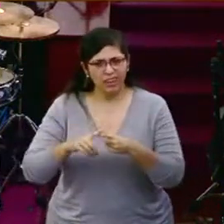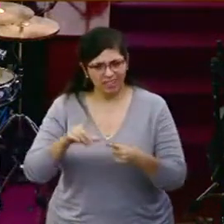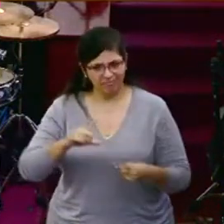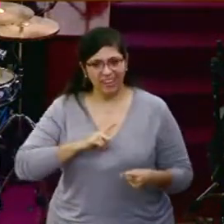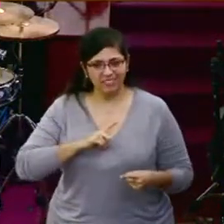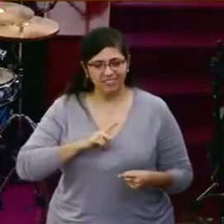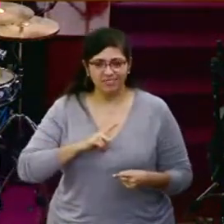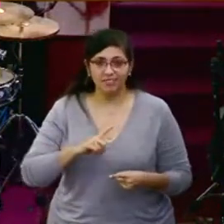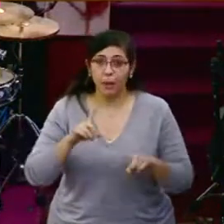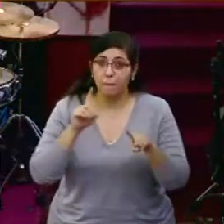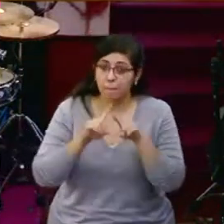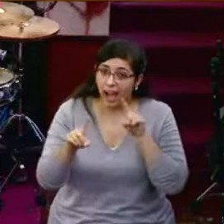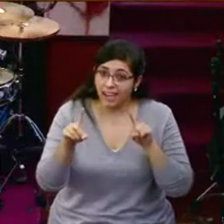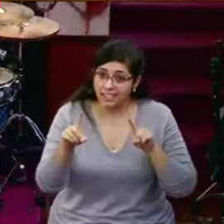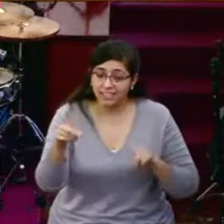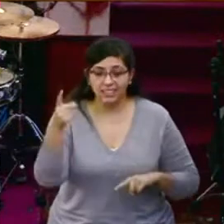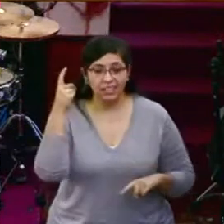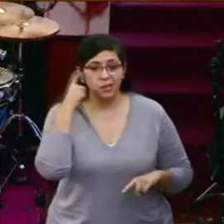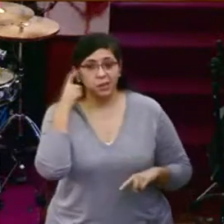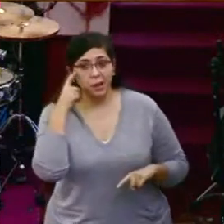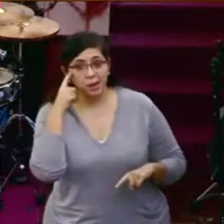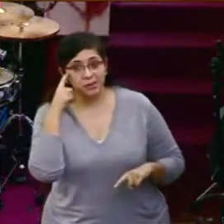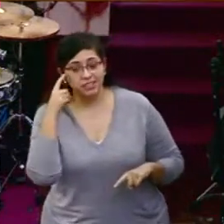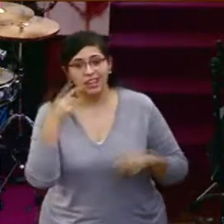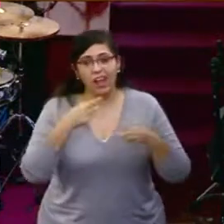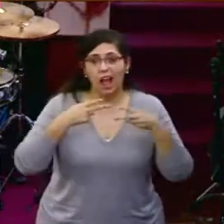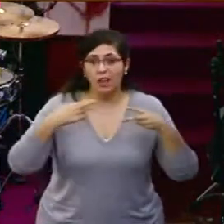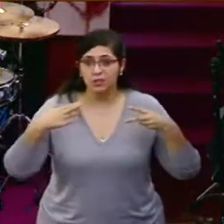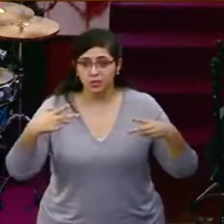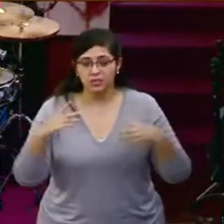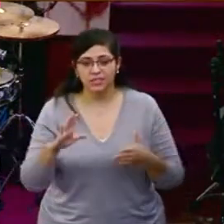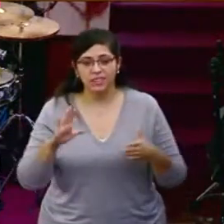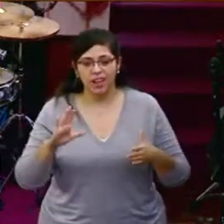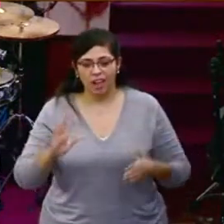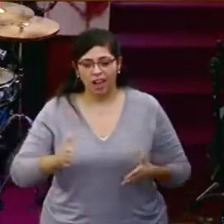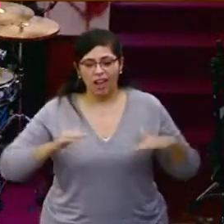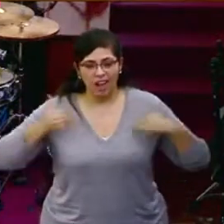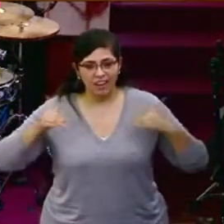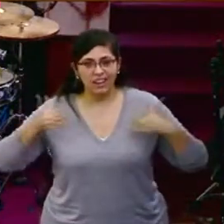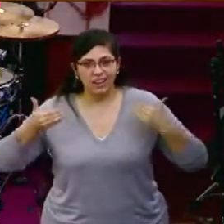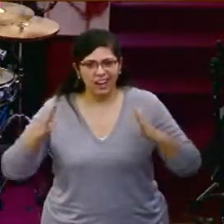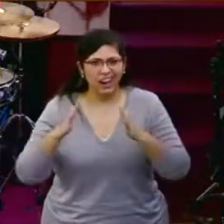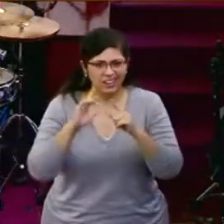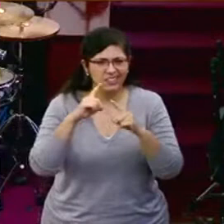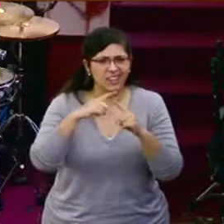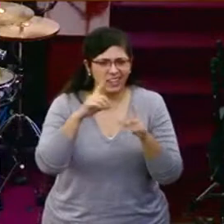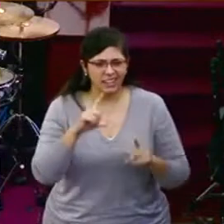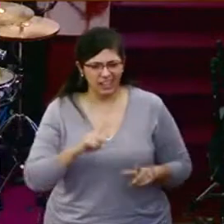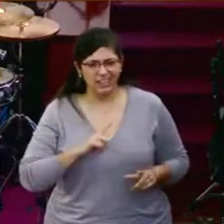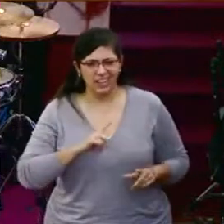é bom as razões que paulo sugere a igreja de filipos para a alegria